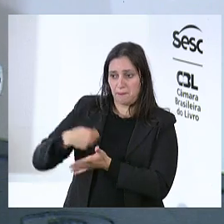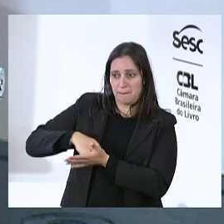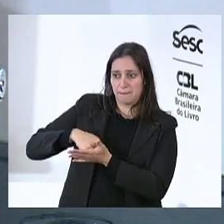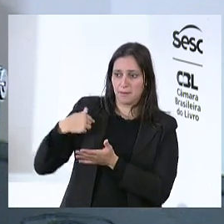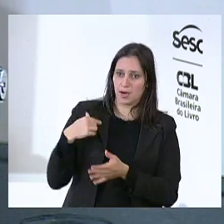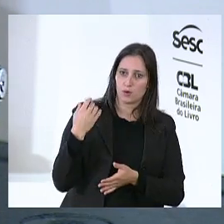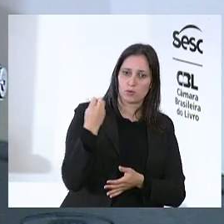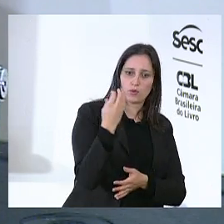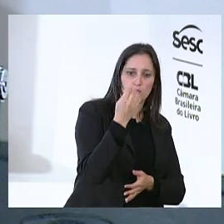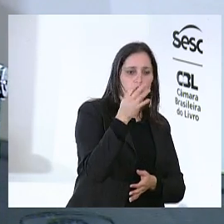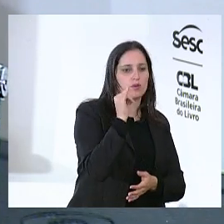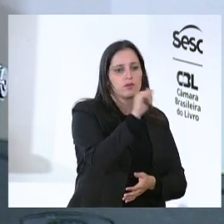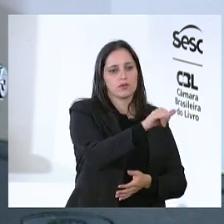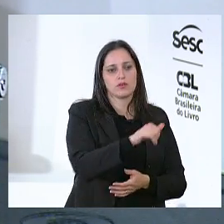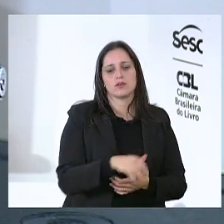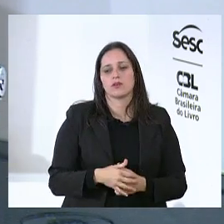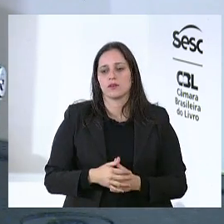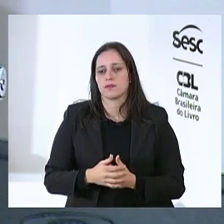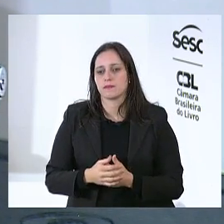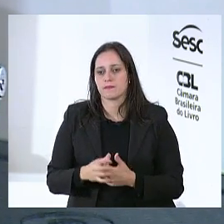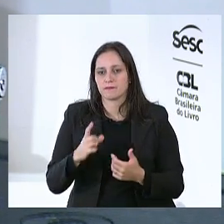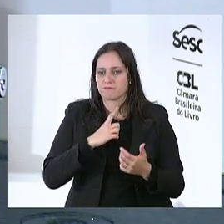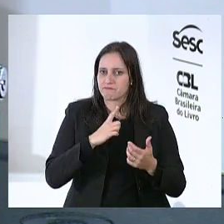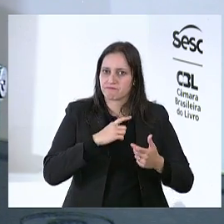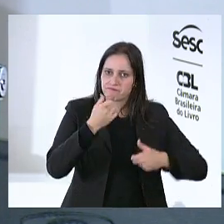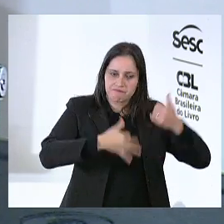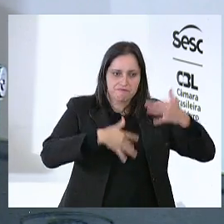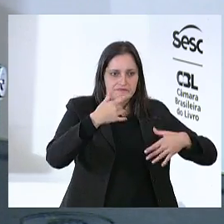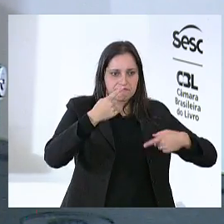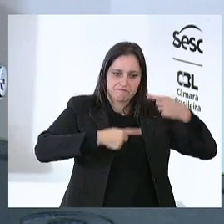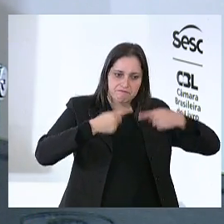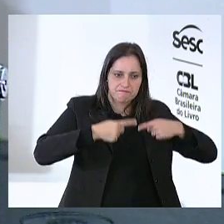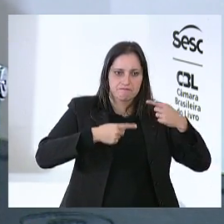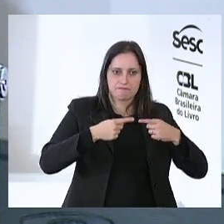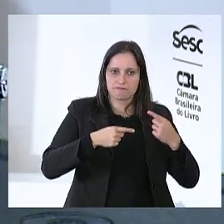com argumentos que foram convincentes, enfim, irrecusáveis, né?